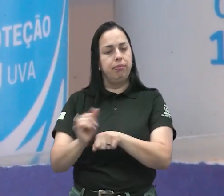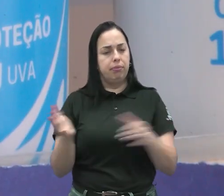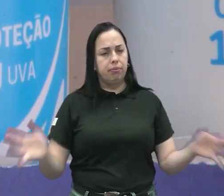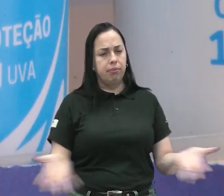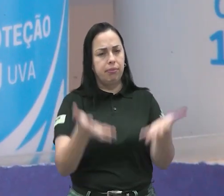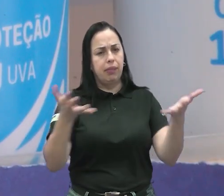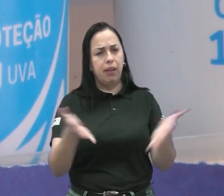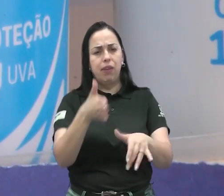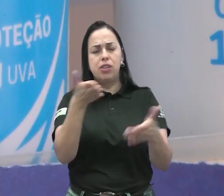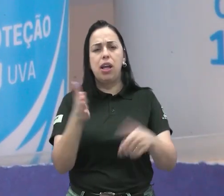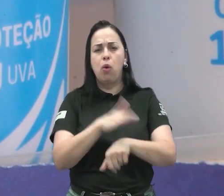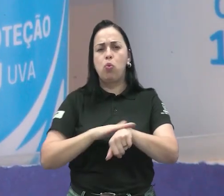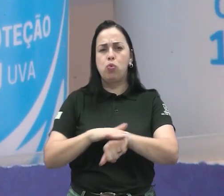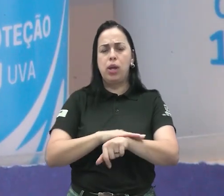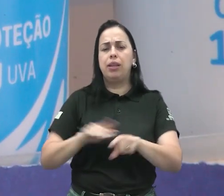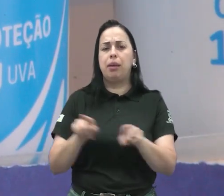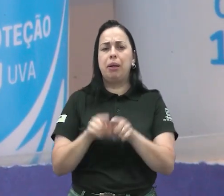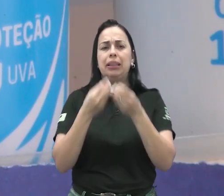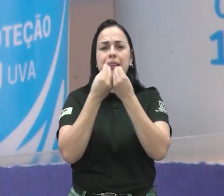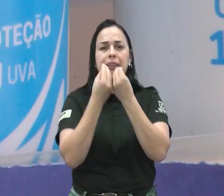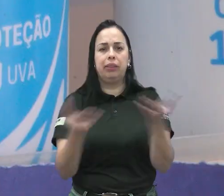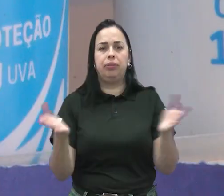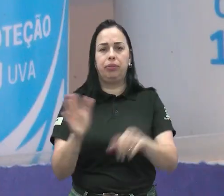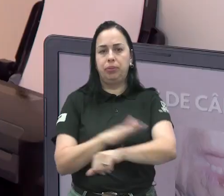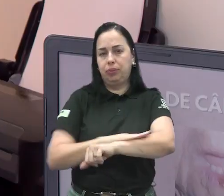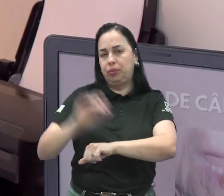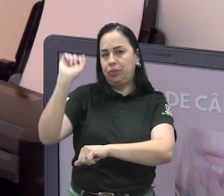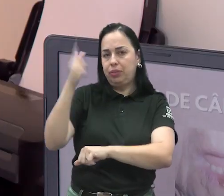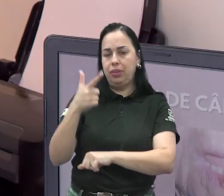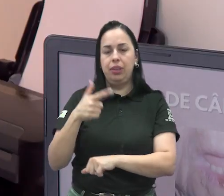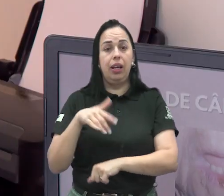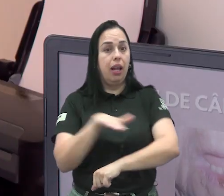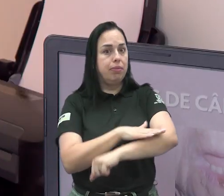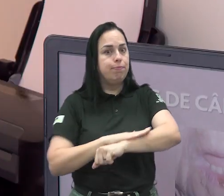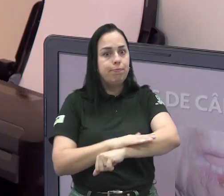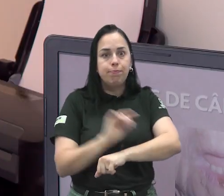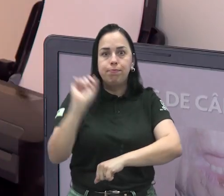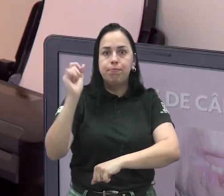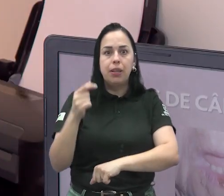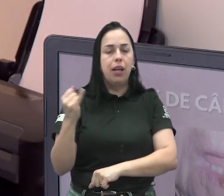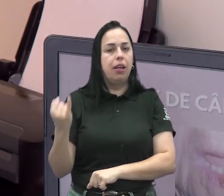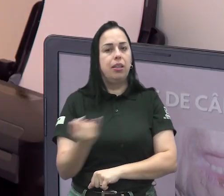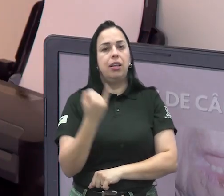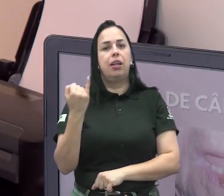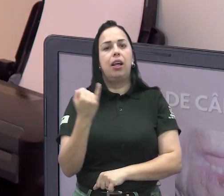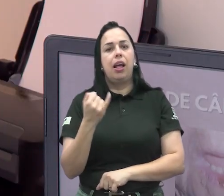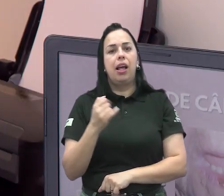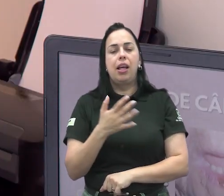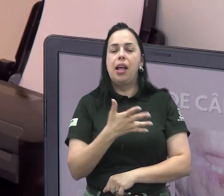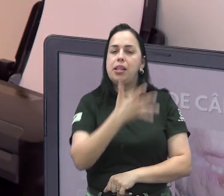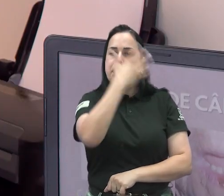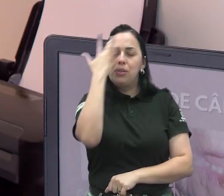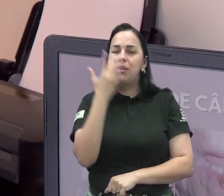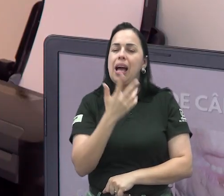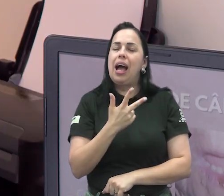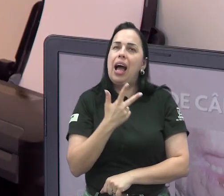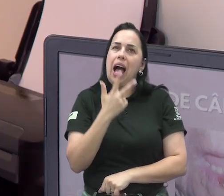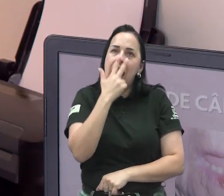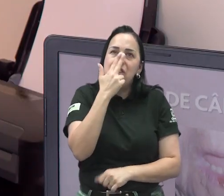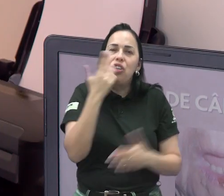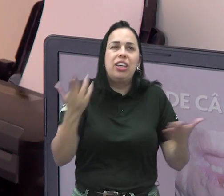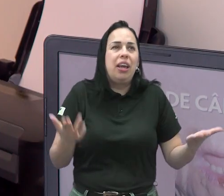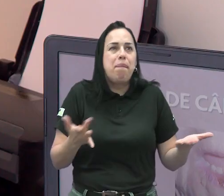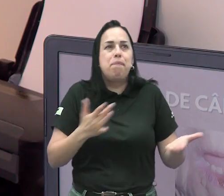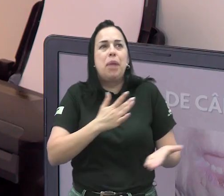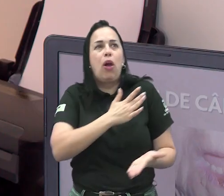para incentivar o uso e a distribuição do filtro solar. O protetor solar ele é fundamental e acho que muitas pessoas ainda têm o preconceito